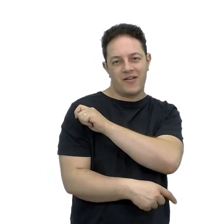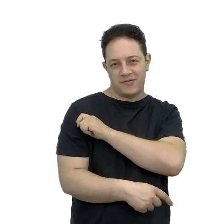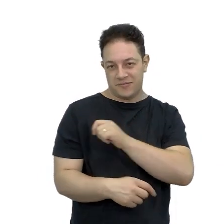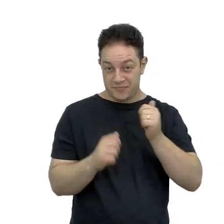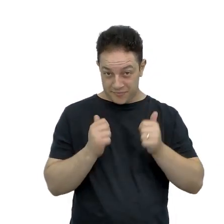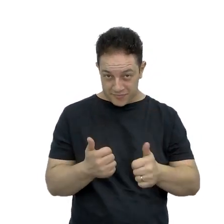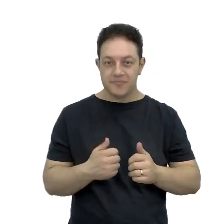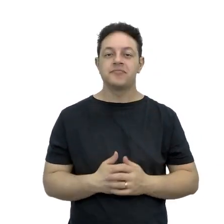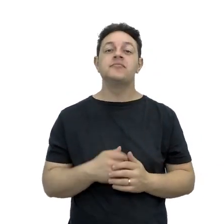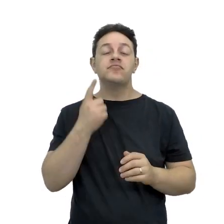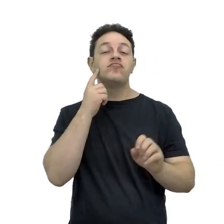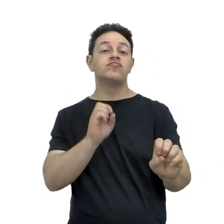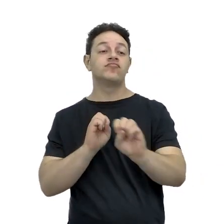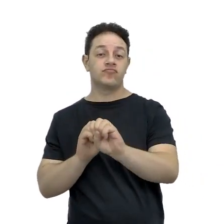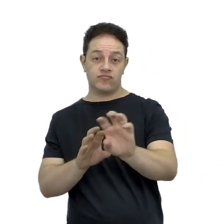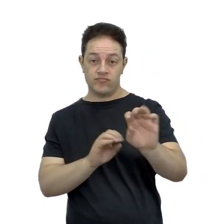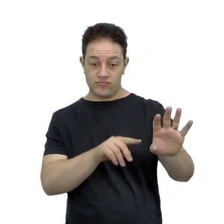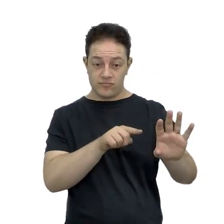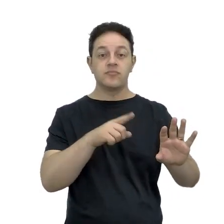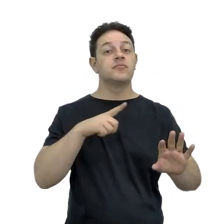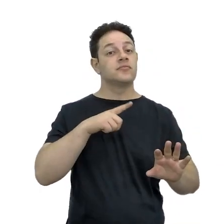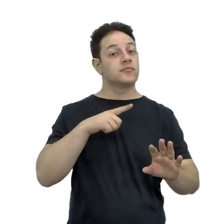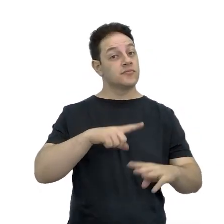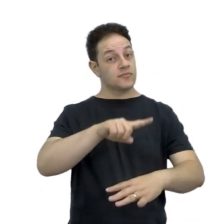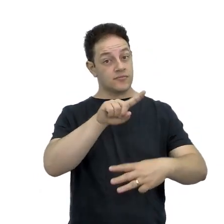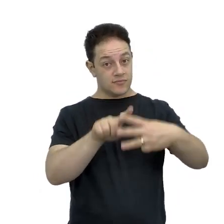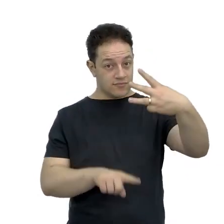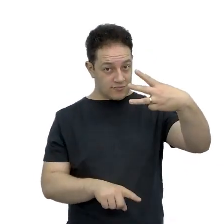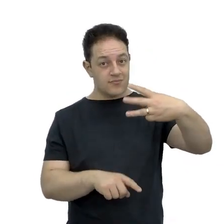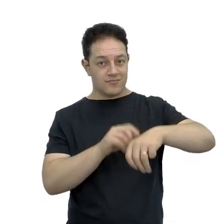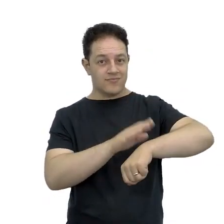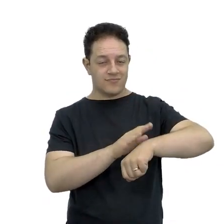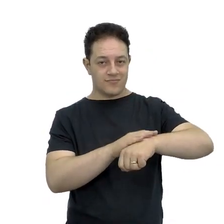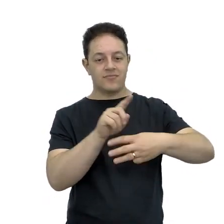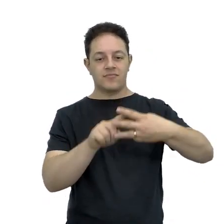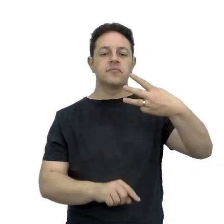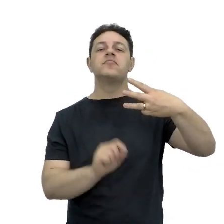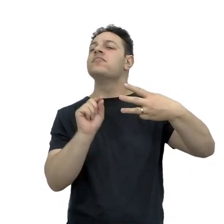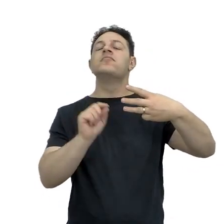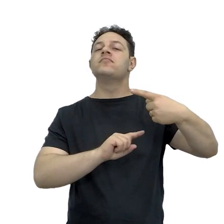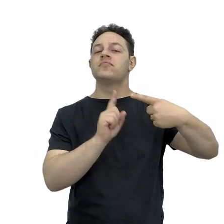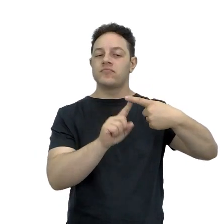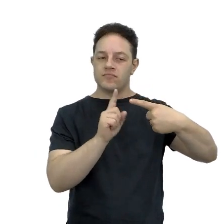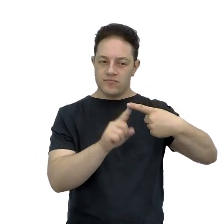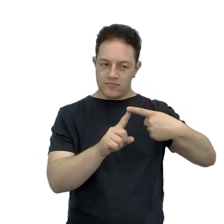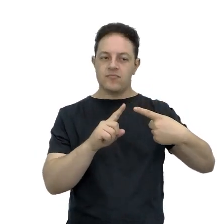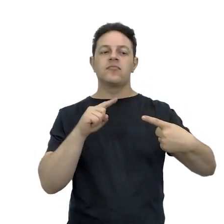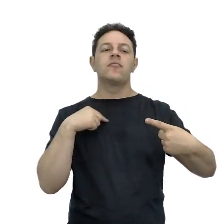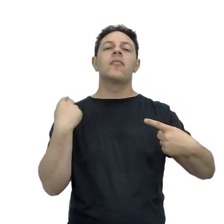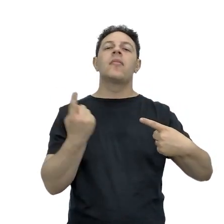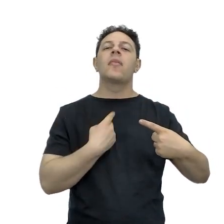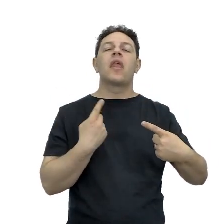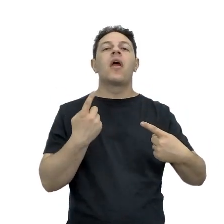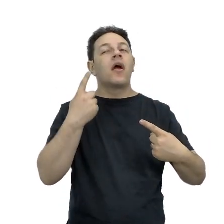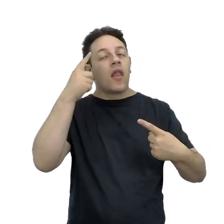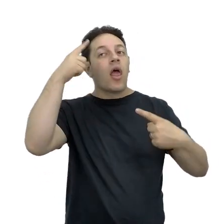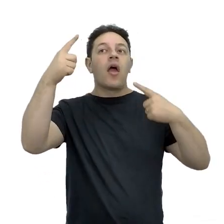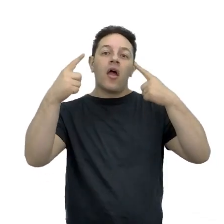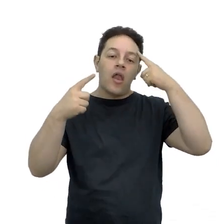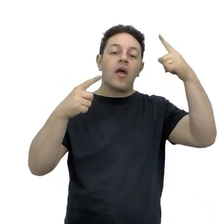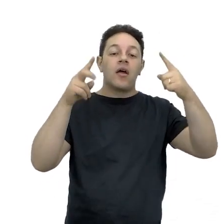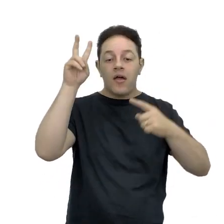Para essa formação, nós temos 3 momentos. O primeiro momento, onde nós vamos